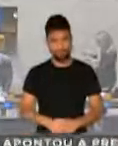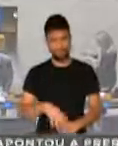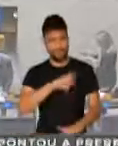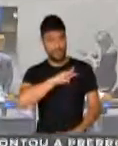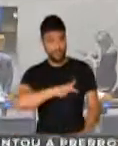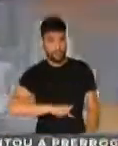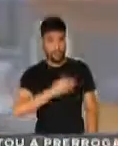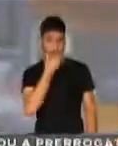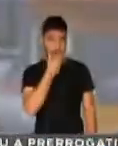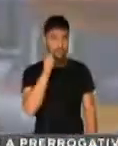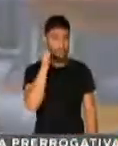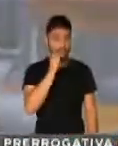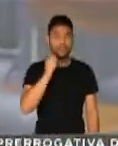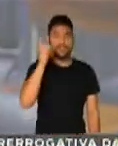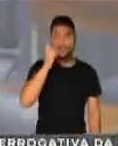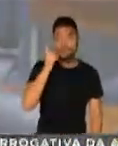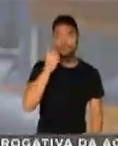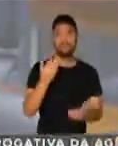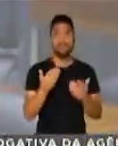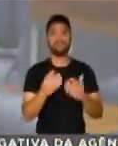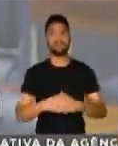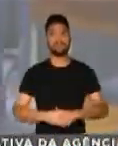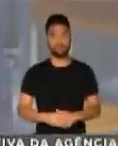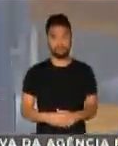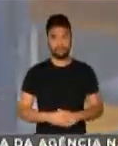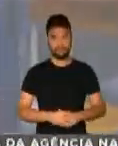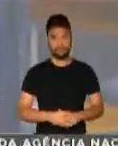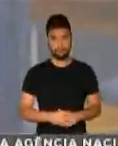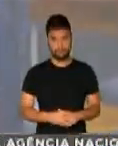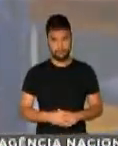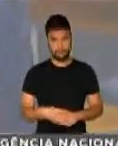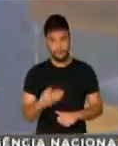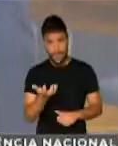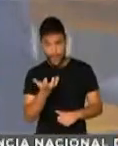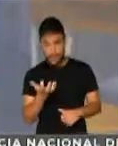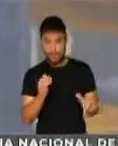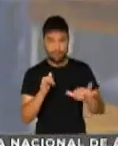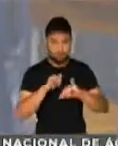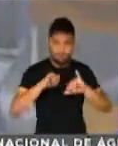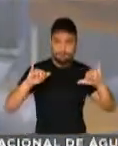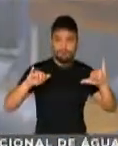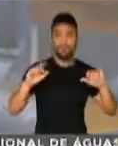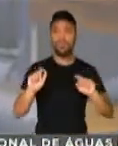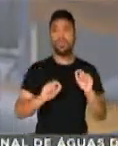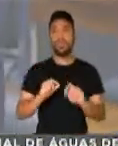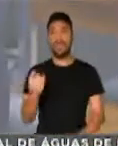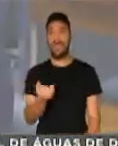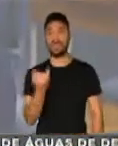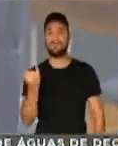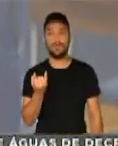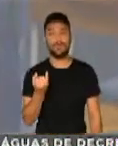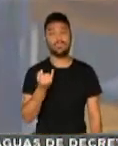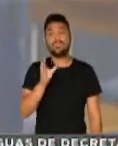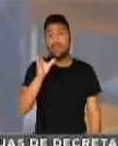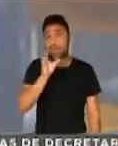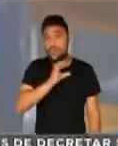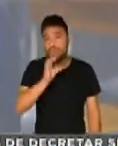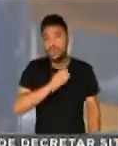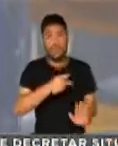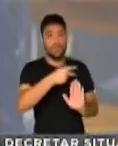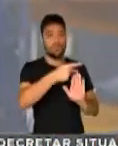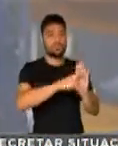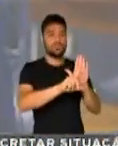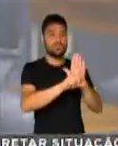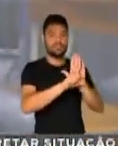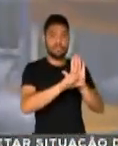Senhor presidente, senhoras e senhores deputados, eu queria falar da importância de trazermos o mais rápido possível o projeto de